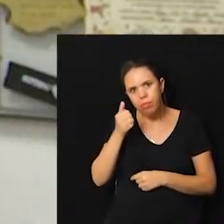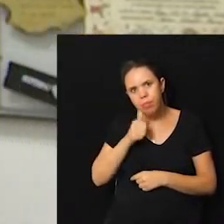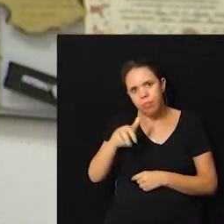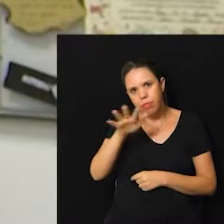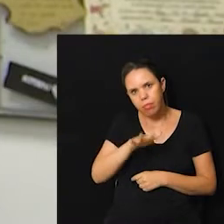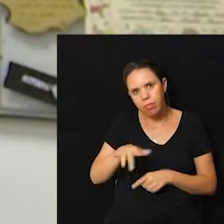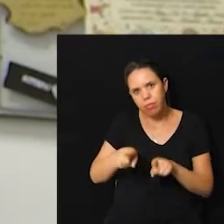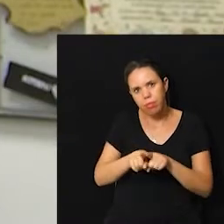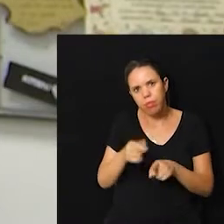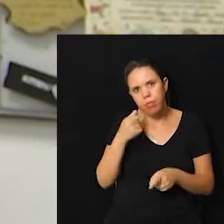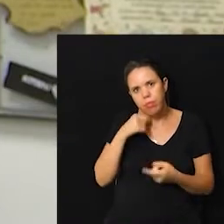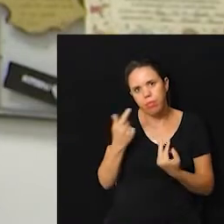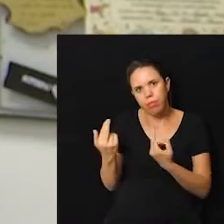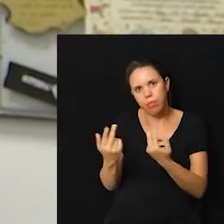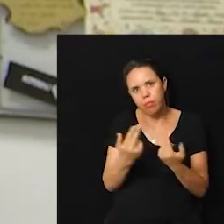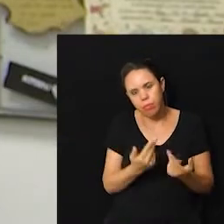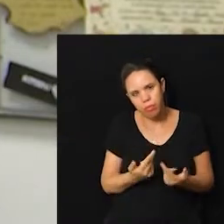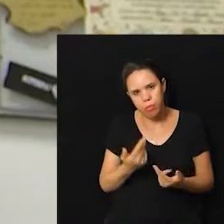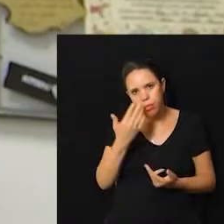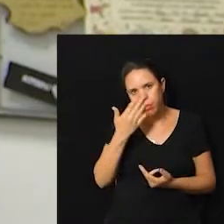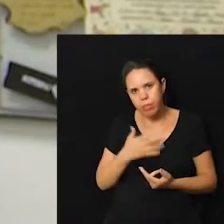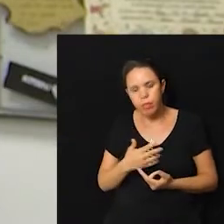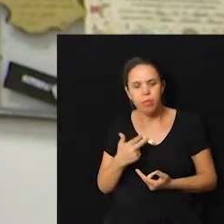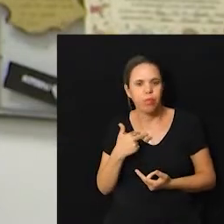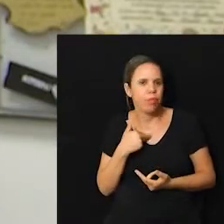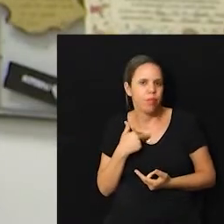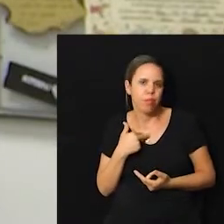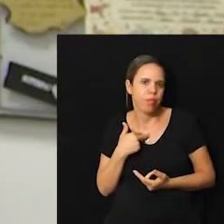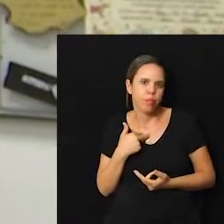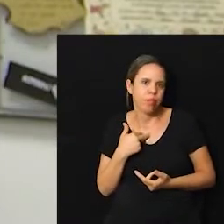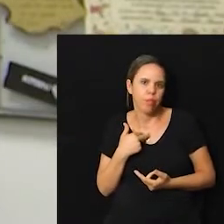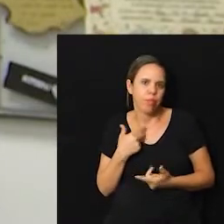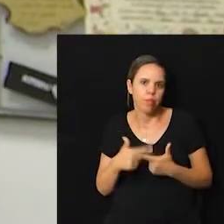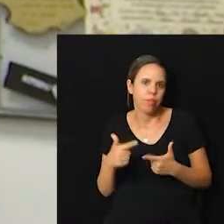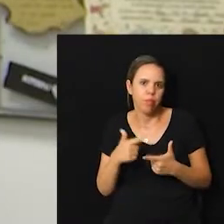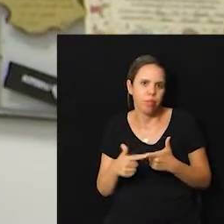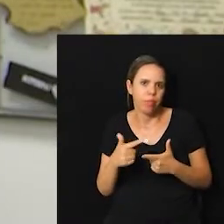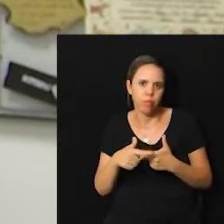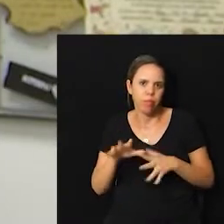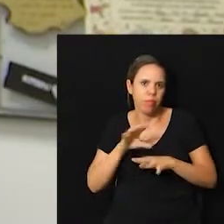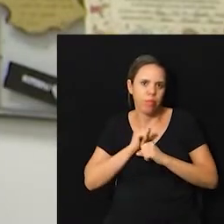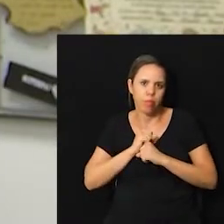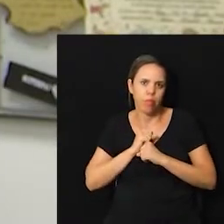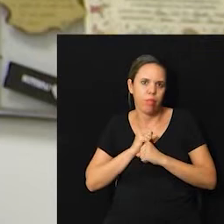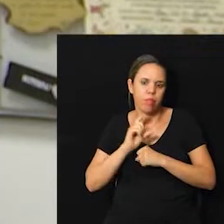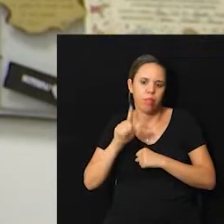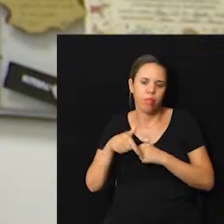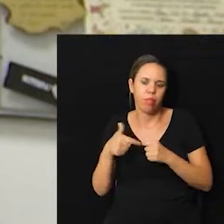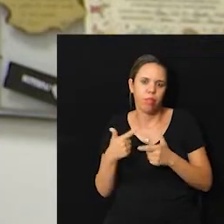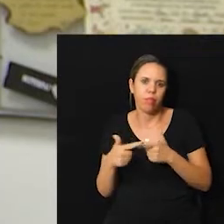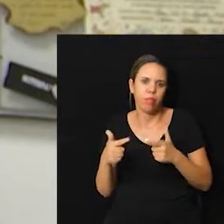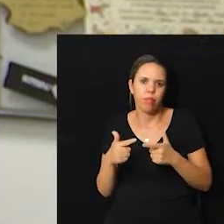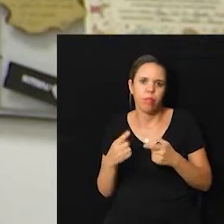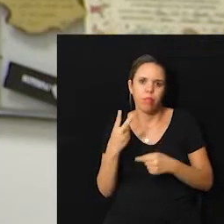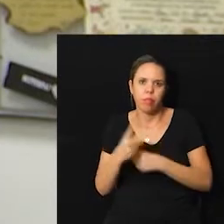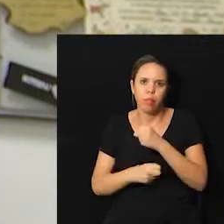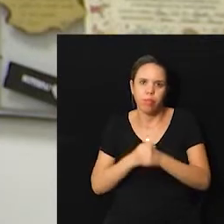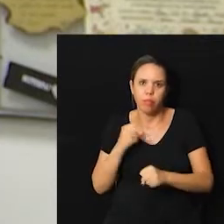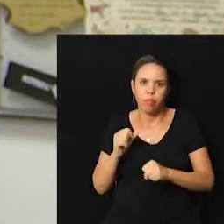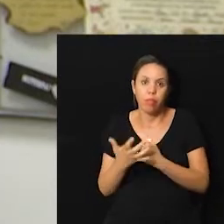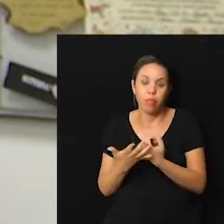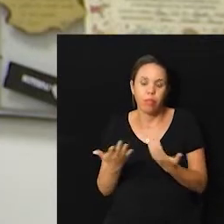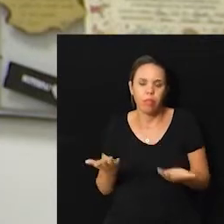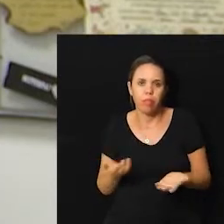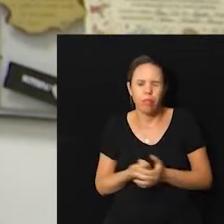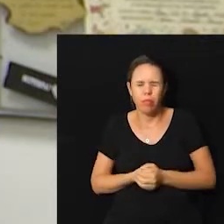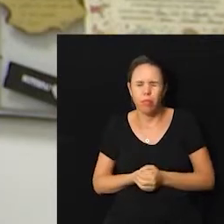milhares de mulheres que também são mães, e essas crianças não podem ficar com sequelas, né, depois de toda essa situação de 2